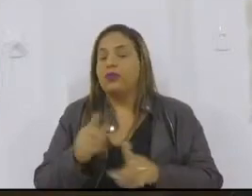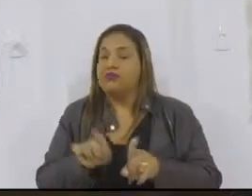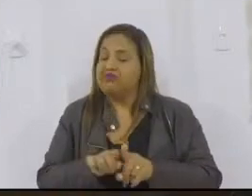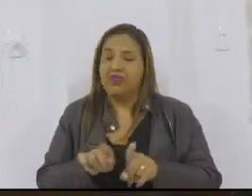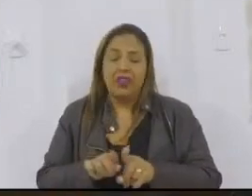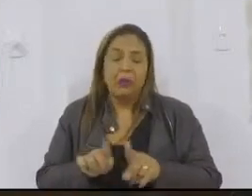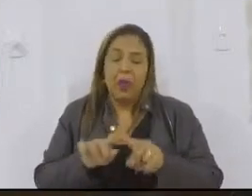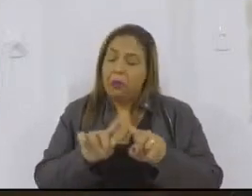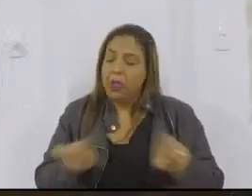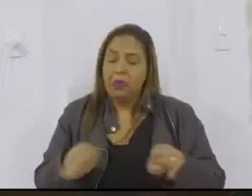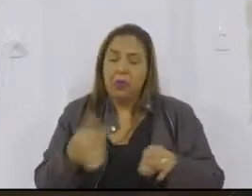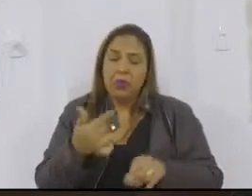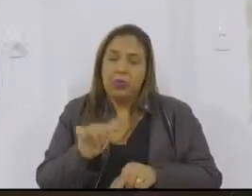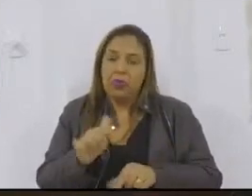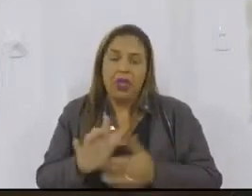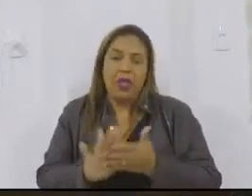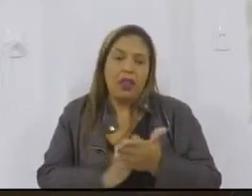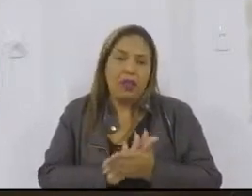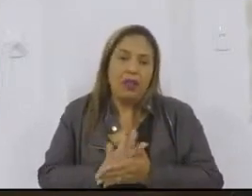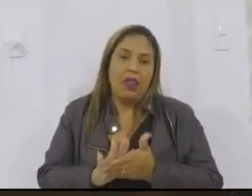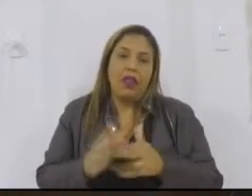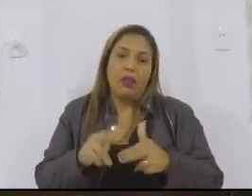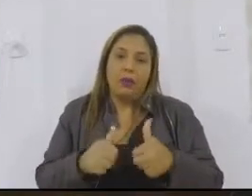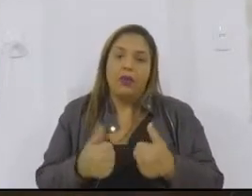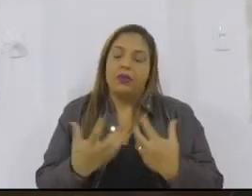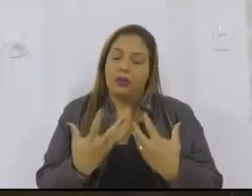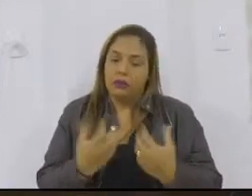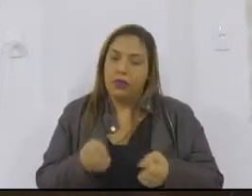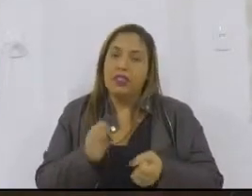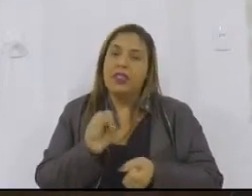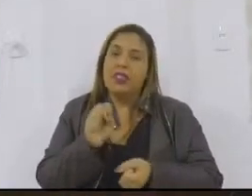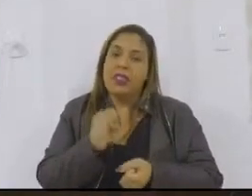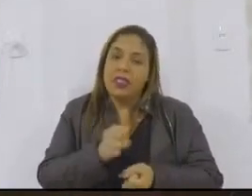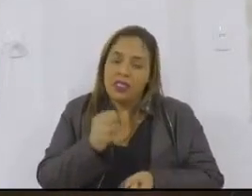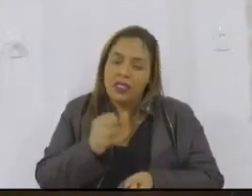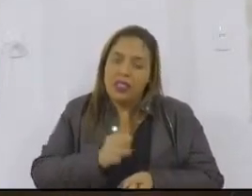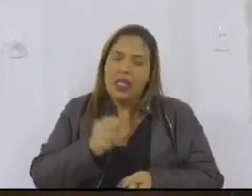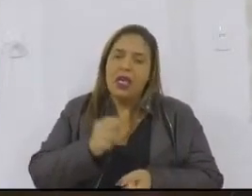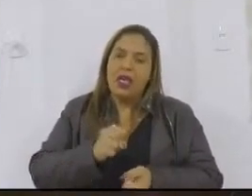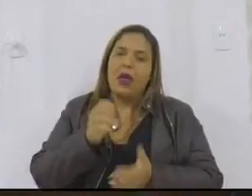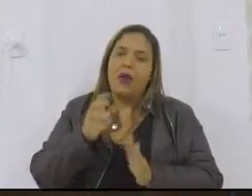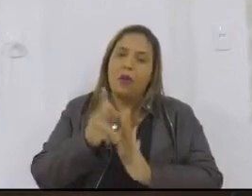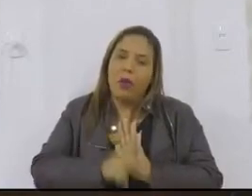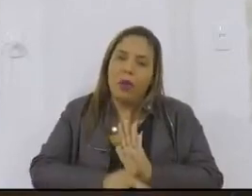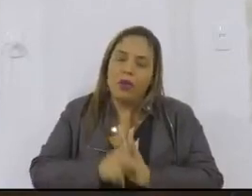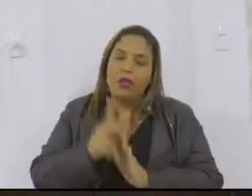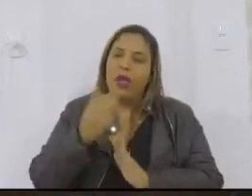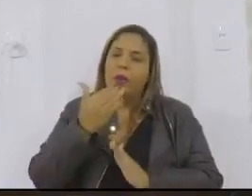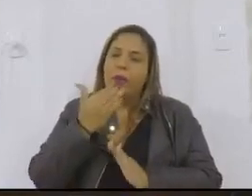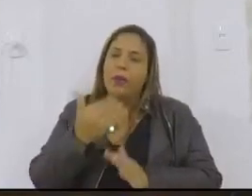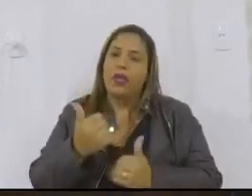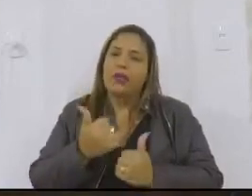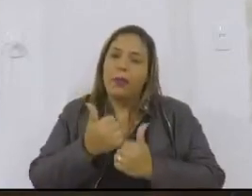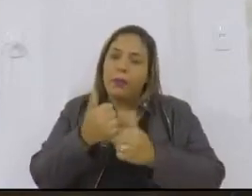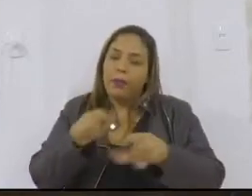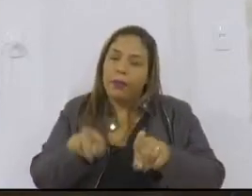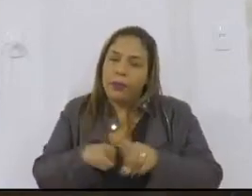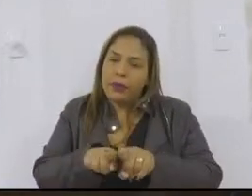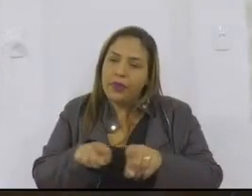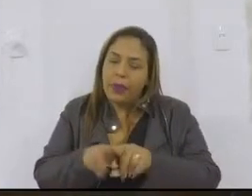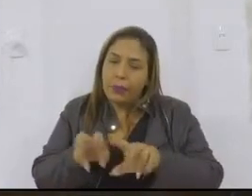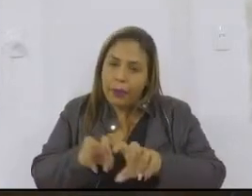seus membros por emitir parecer favorável ao referido projeto e conta com o apoio dos pares dessa casa para que também